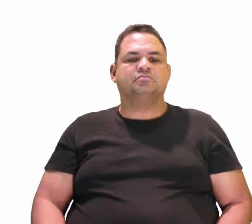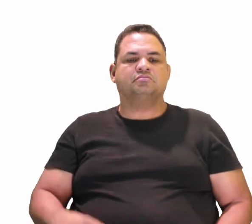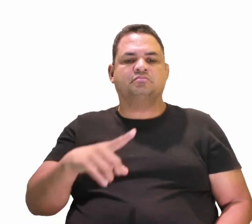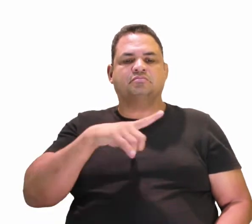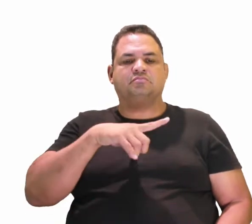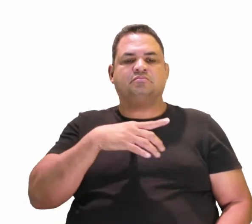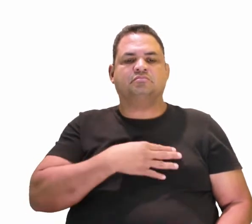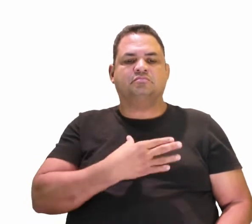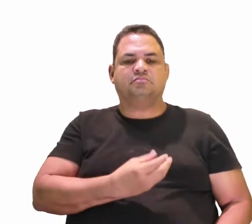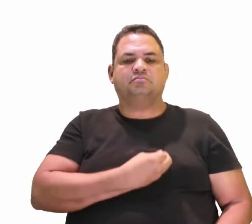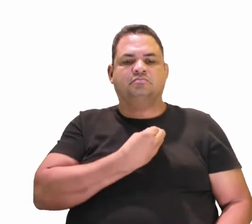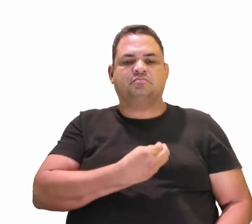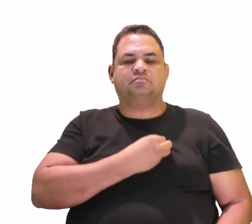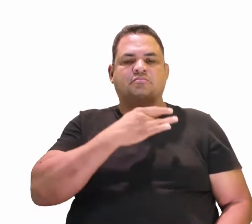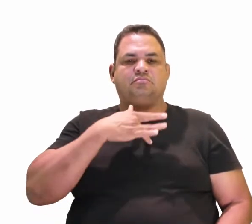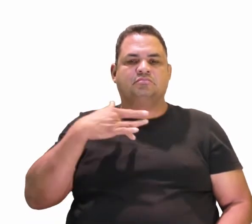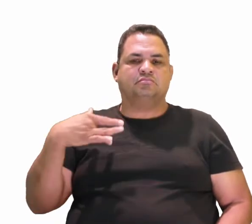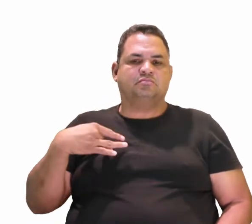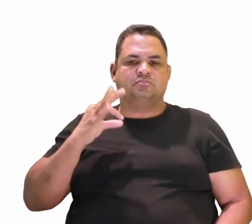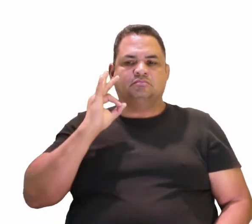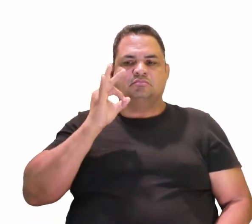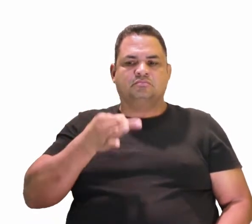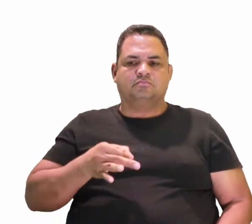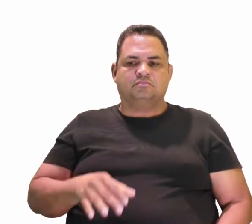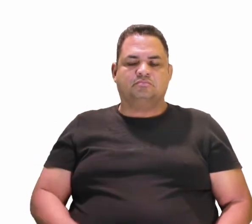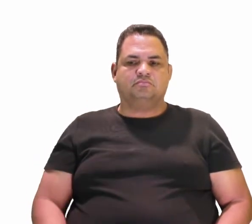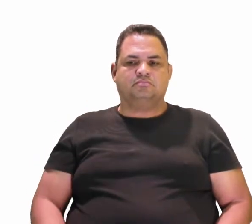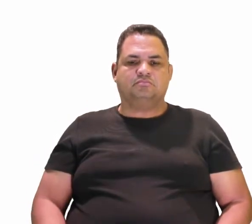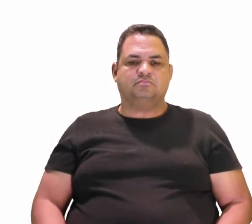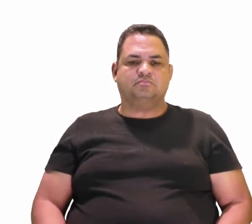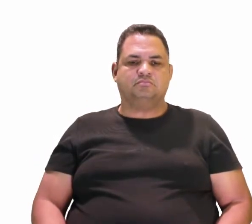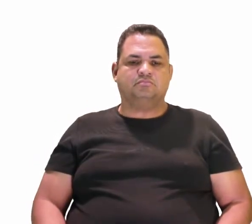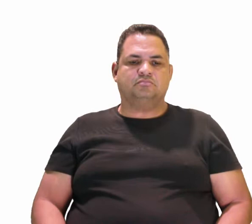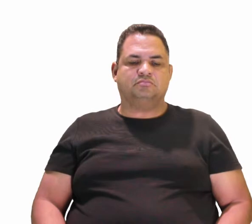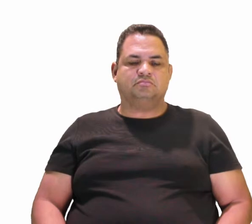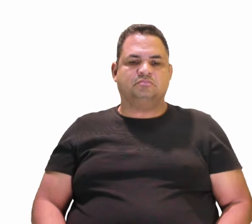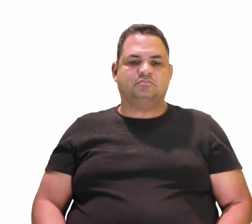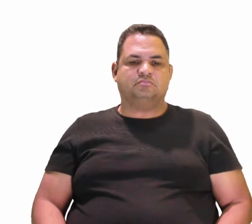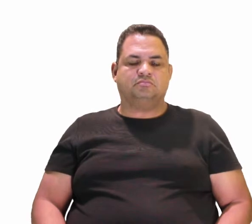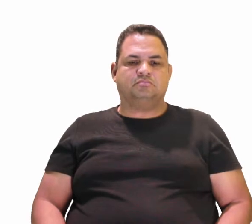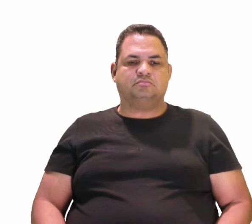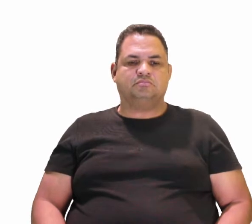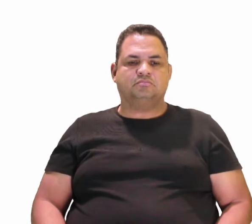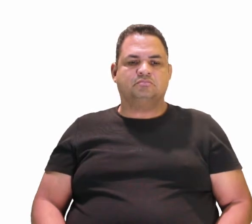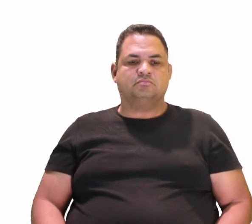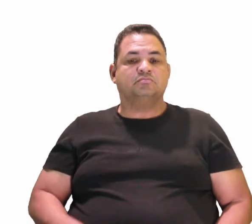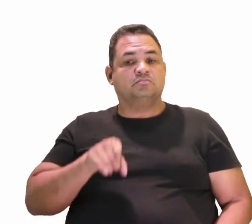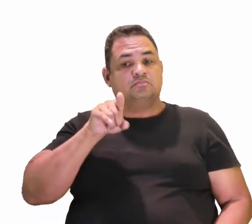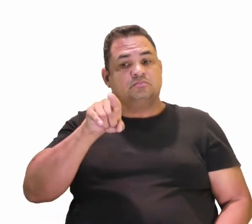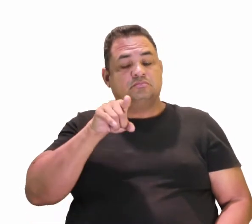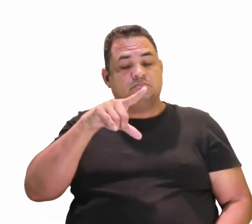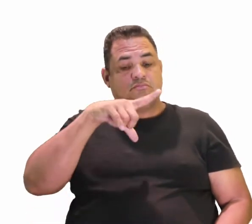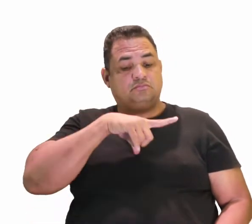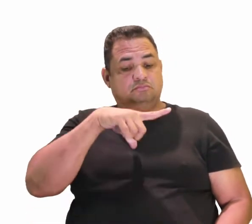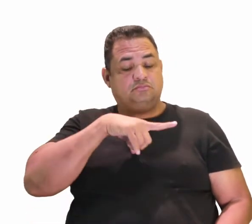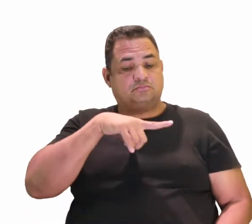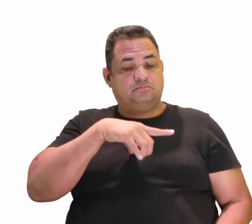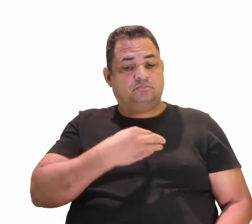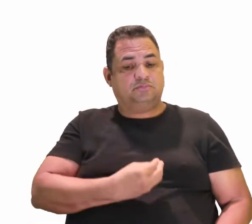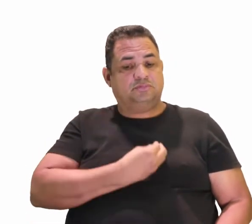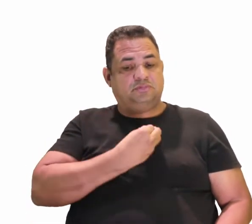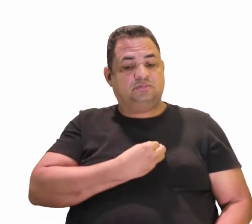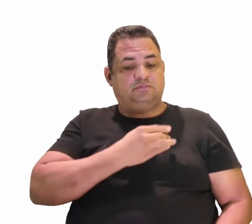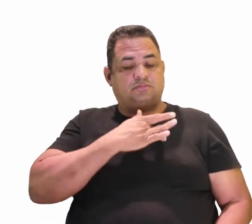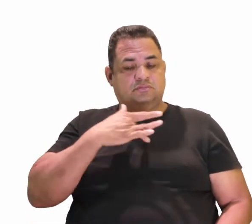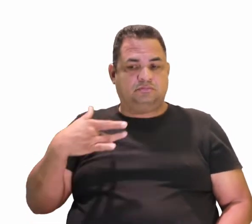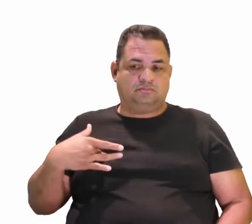vida saudável, certo? Eu não vou falar ter uma vida saudável aqui. Seria interessante falar tenha uma vida saudável, porque eu estou